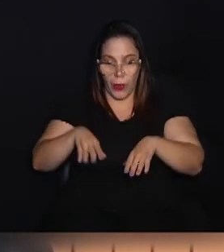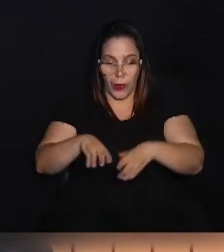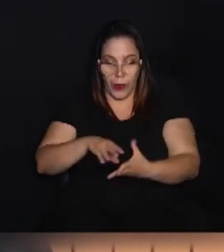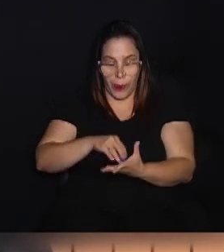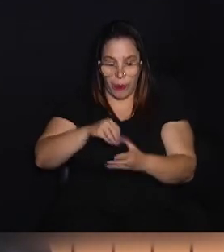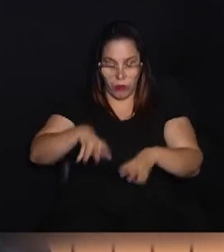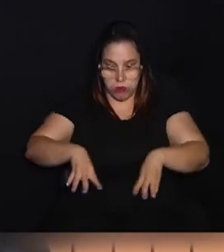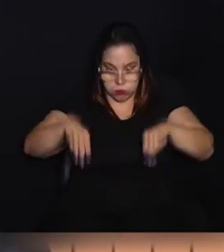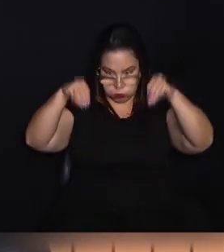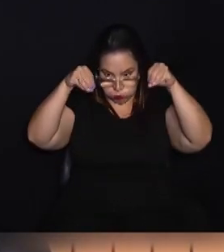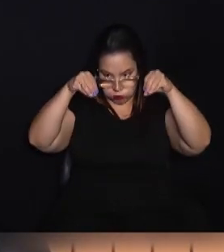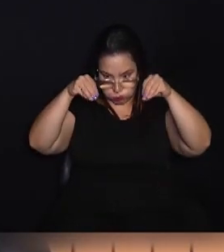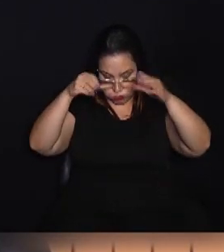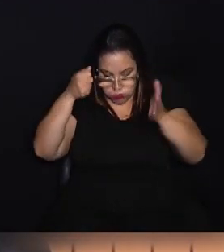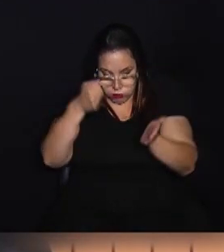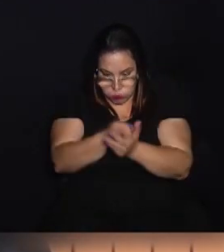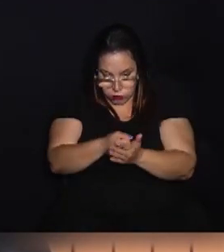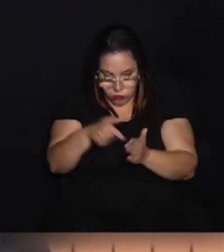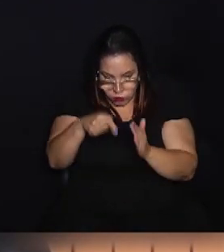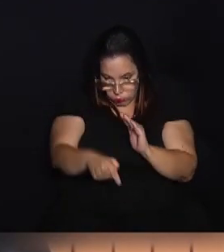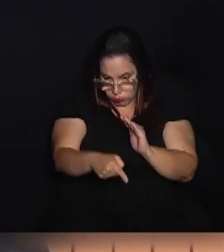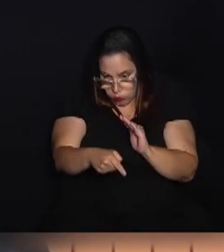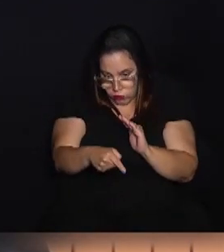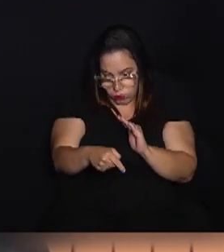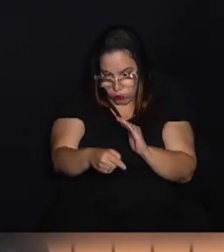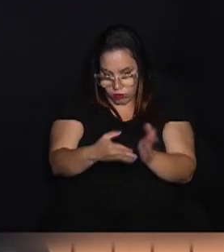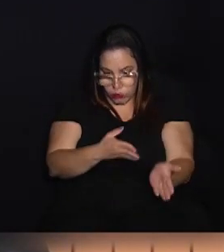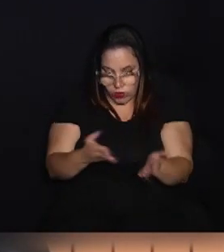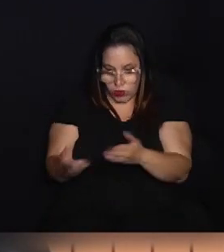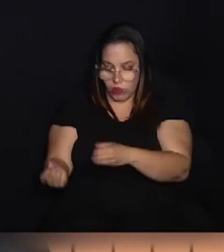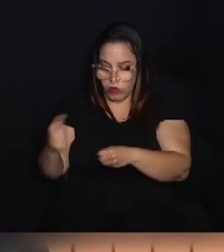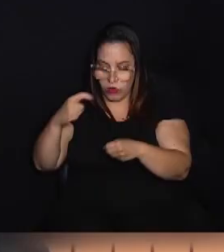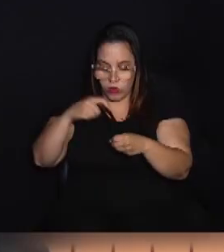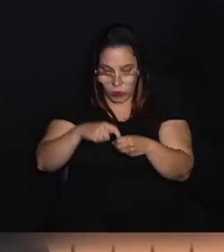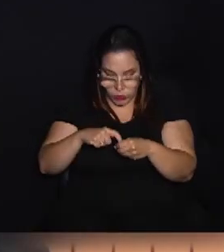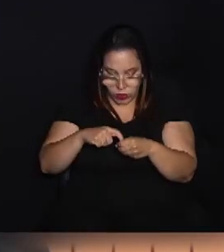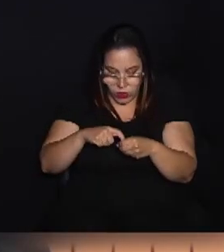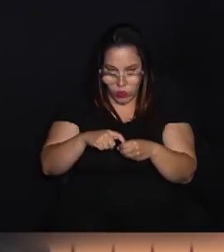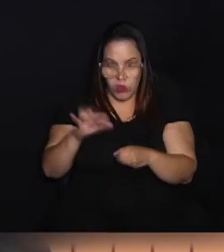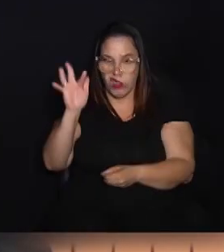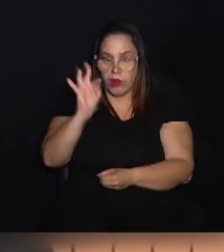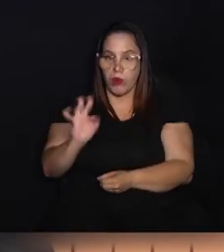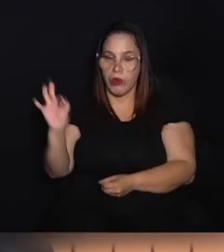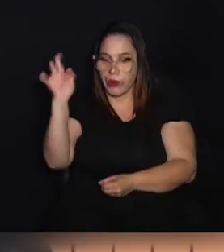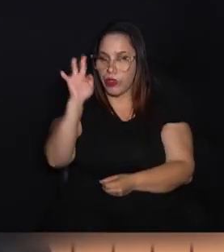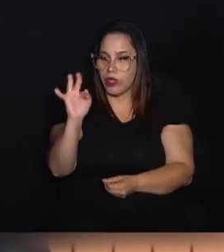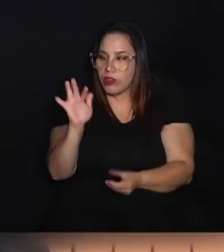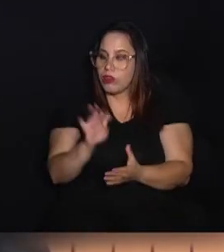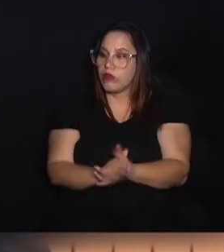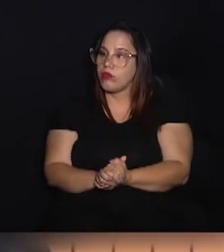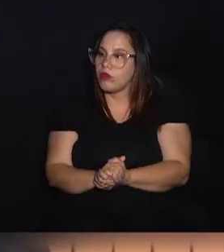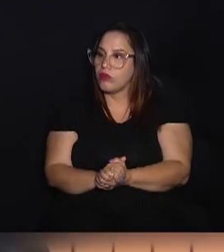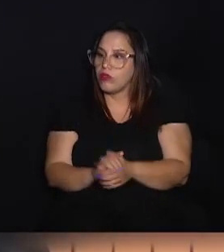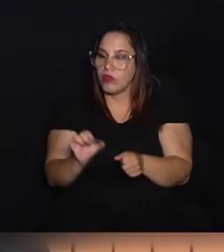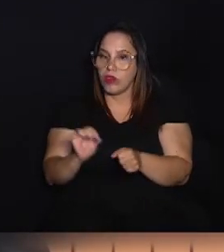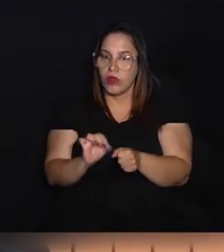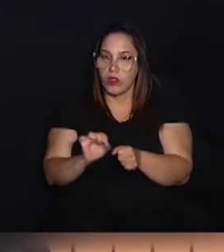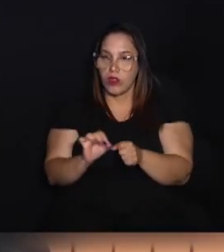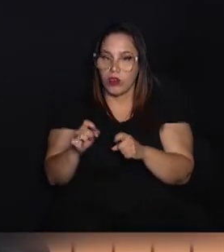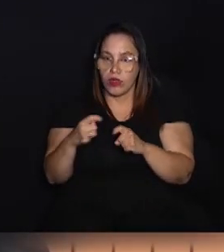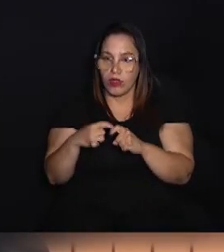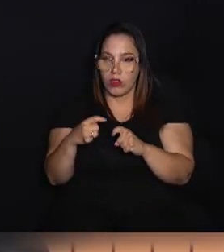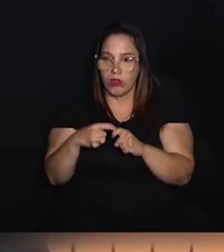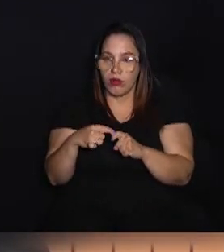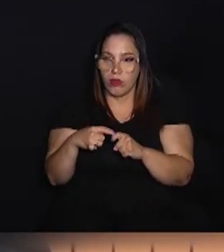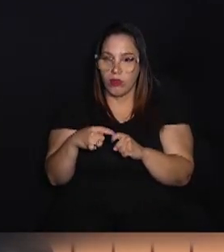e ali fixamos residência, e foi dali que eu voltei para fazer a minha faculdade. Fiz minha residência médica